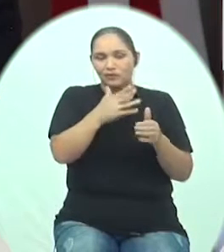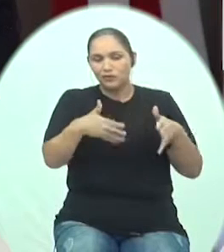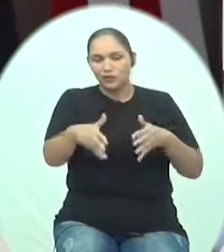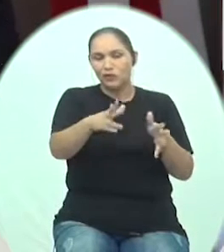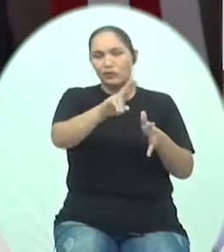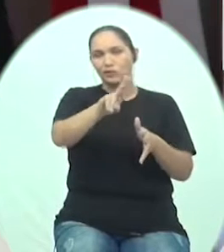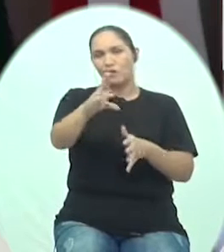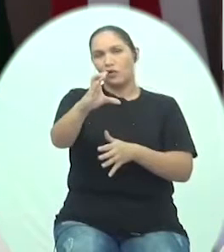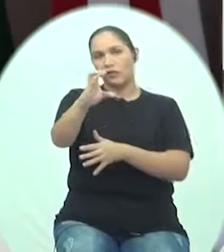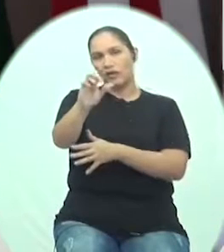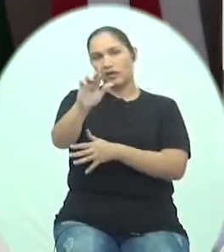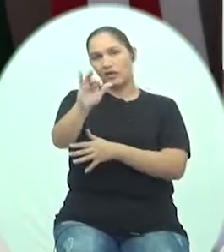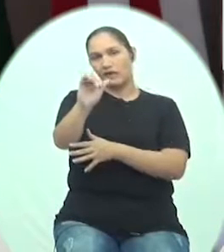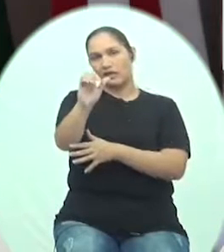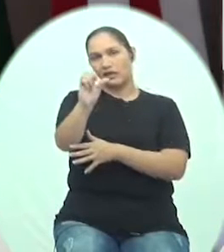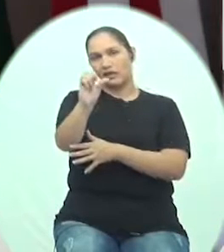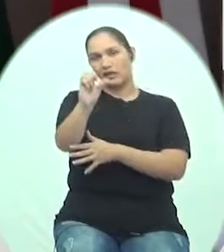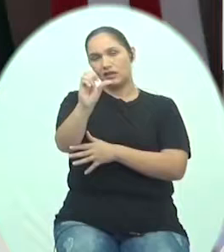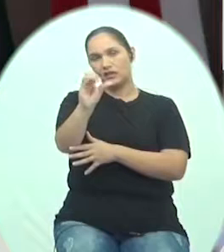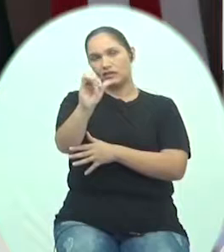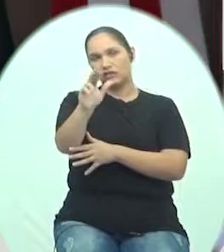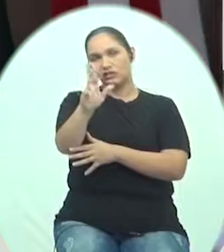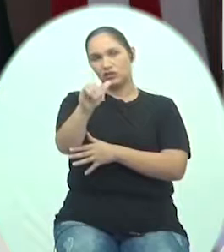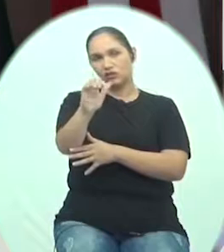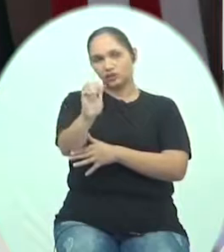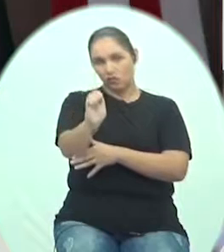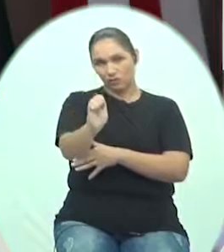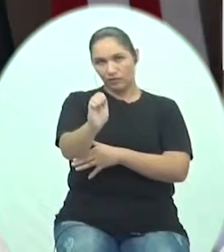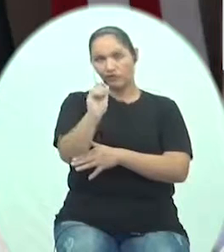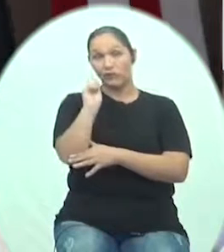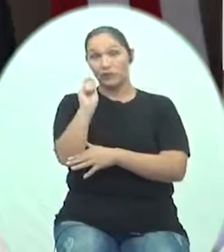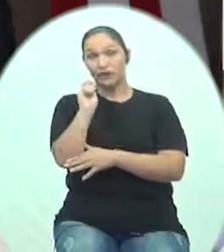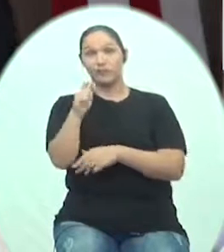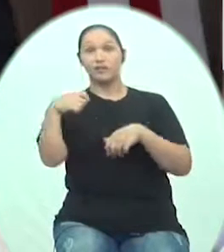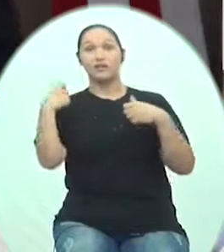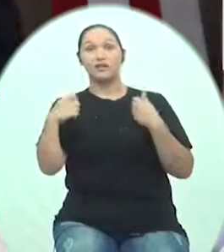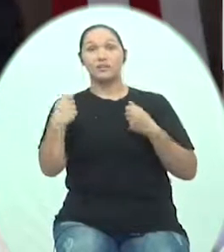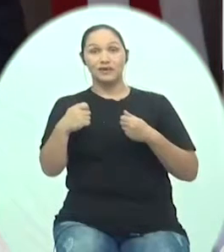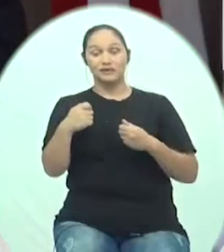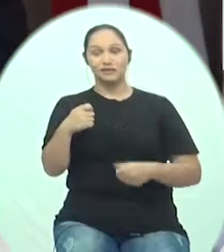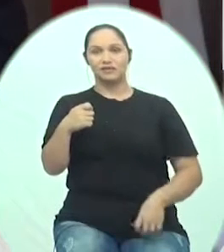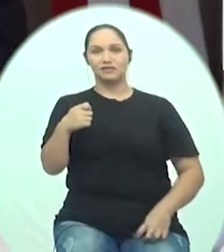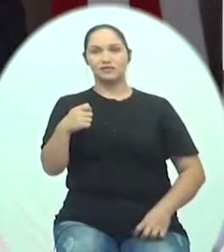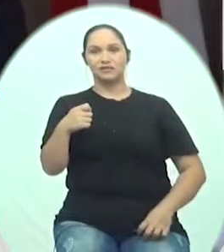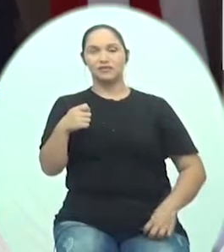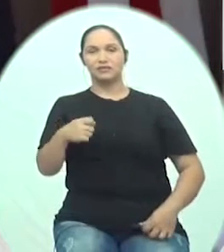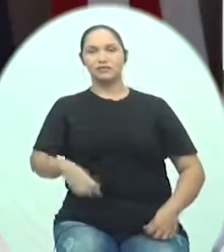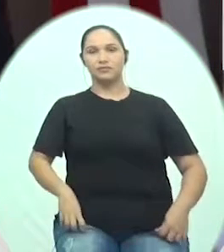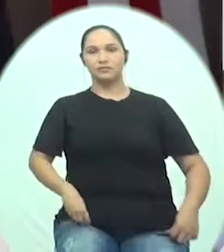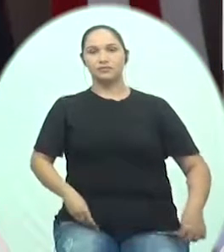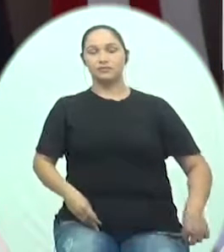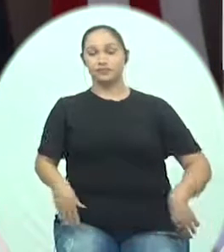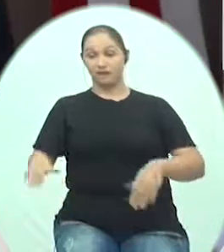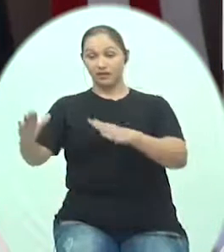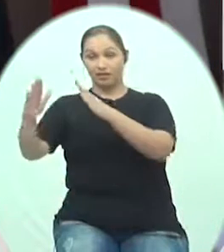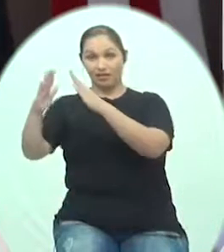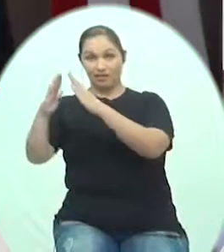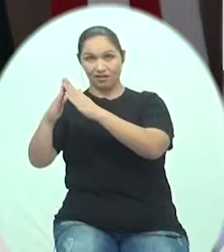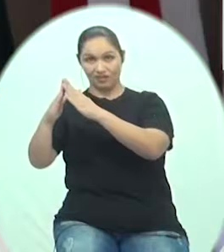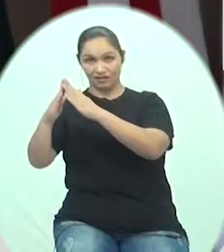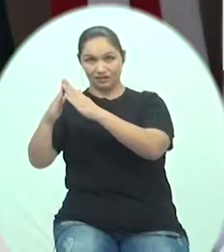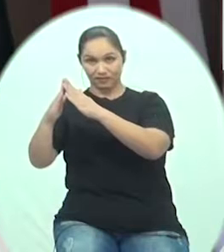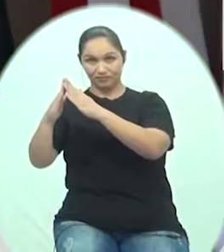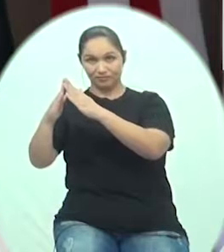eh fez a ligação do seu esgoto na rede coletora que faça que faça a ligação